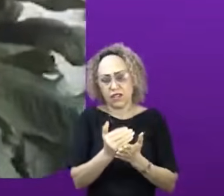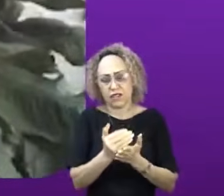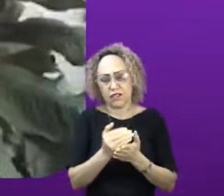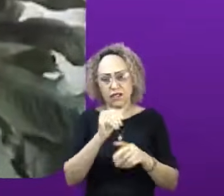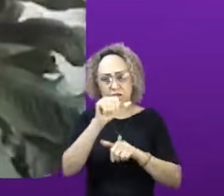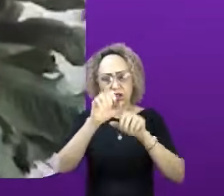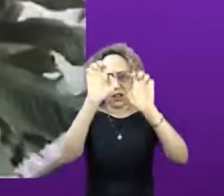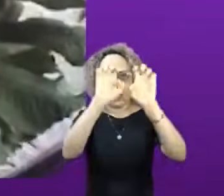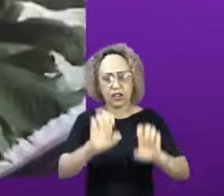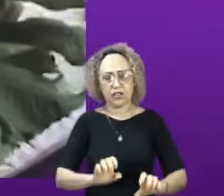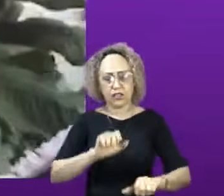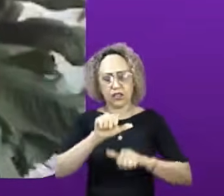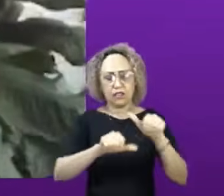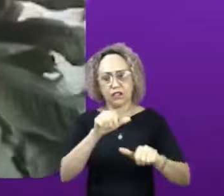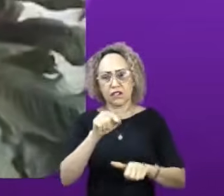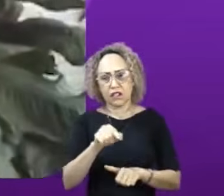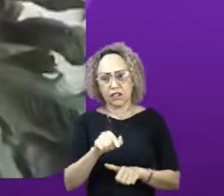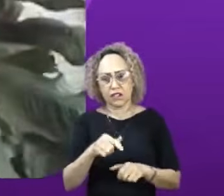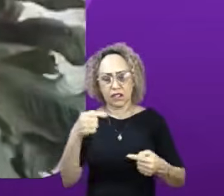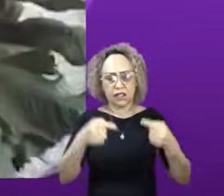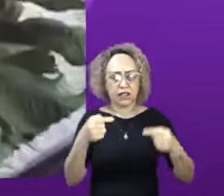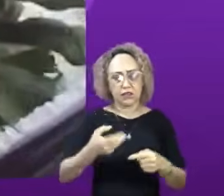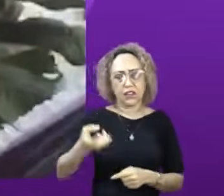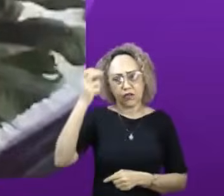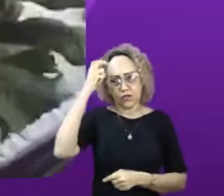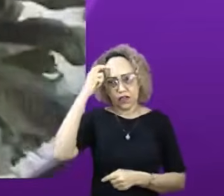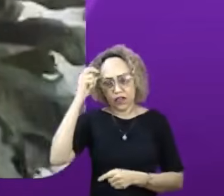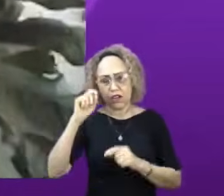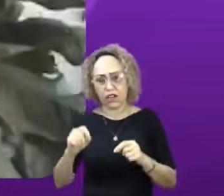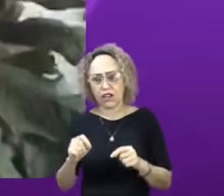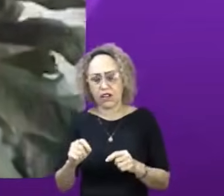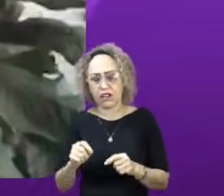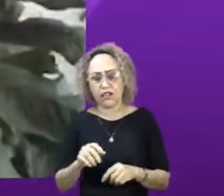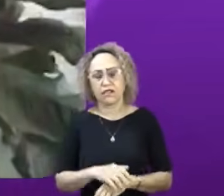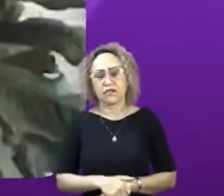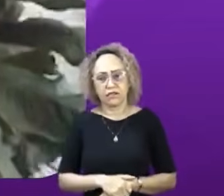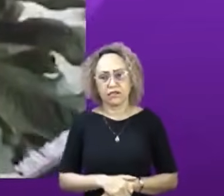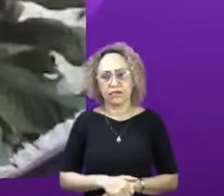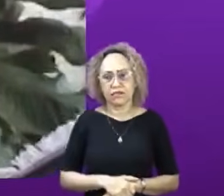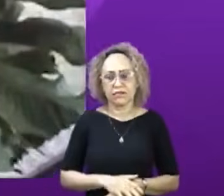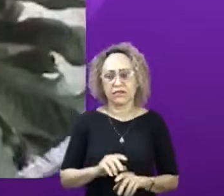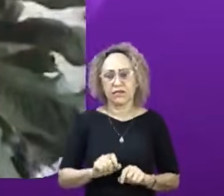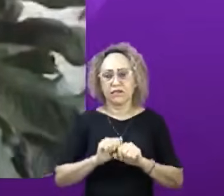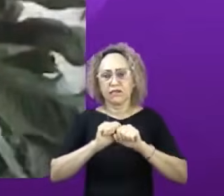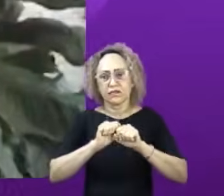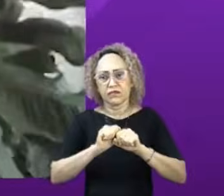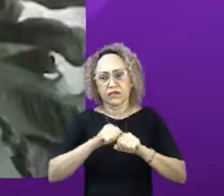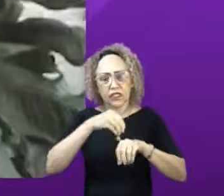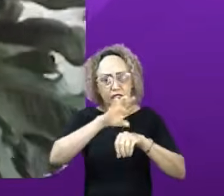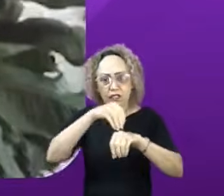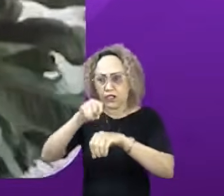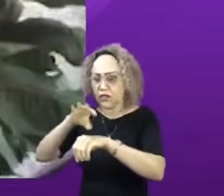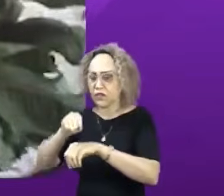né? Assim, das políticas culturais, nesse circuito de difusão também. E aí